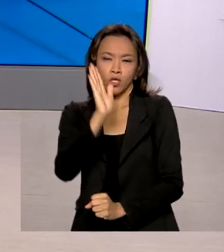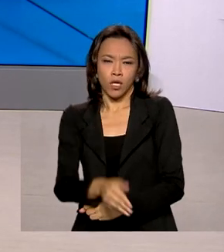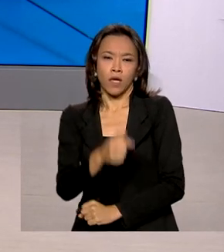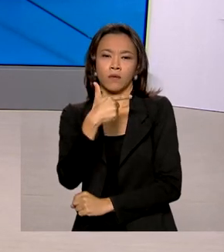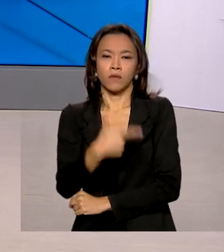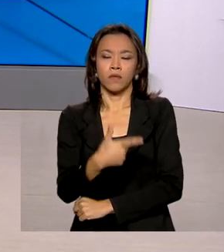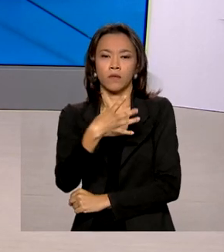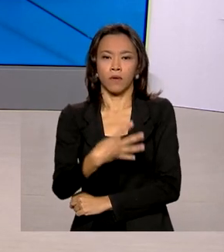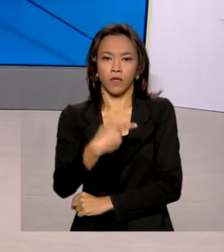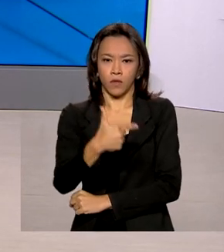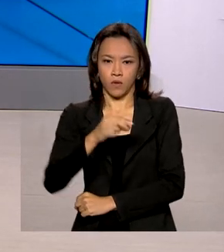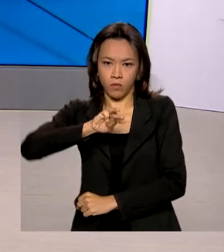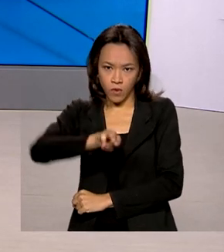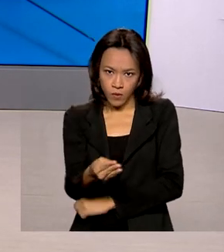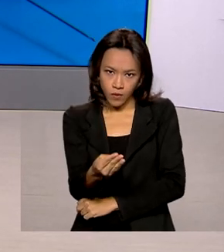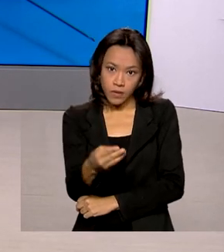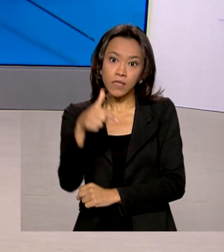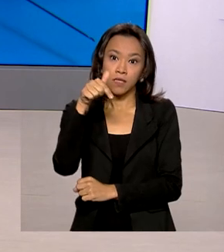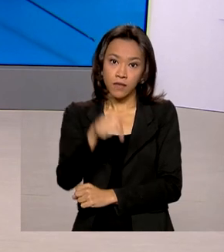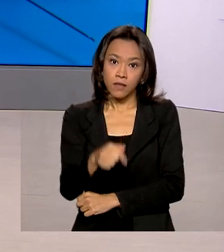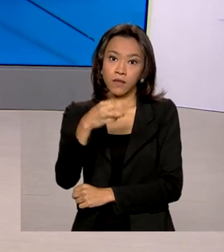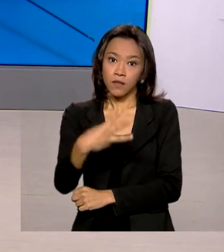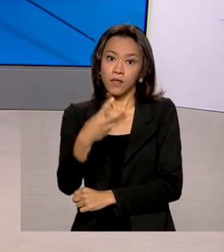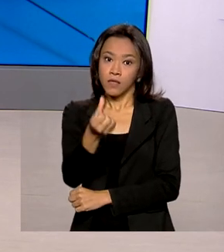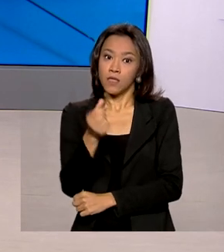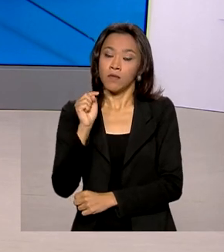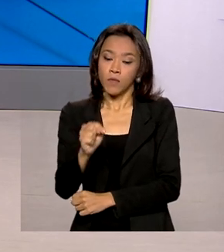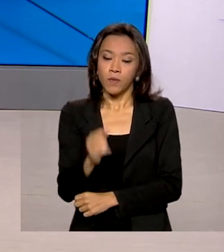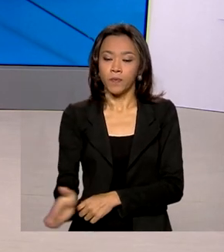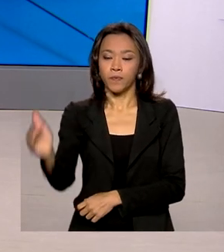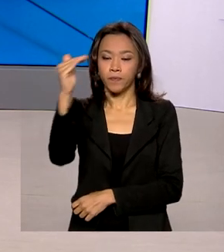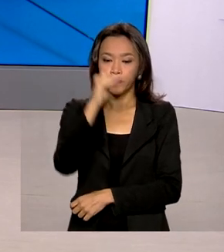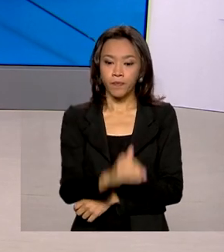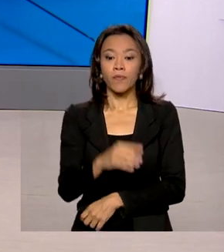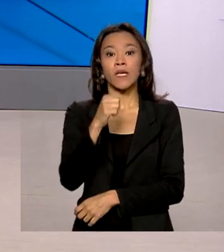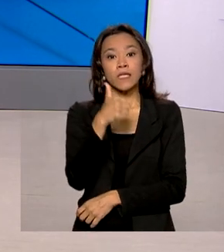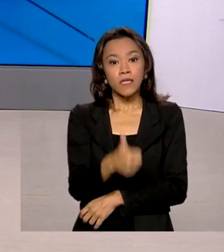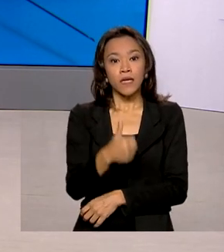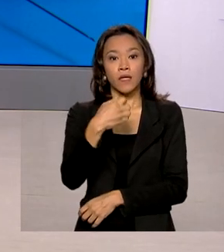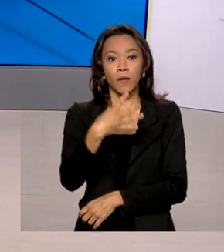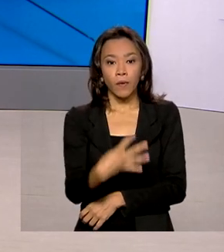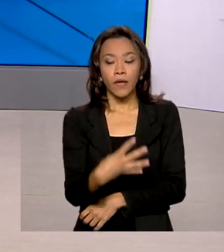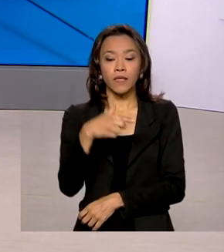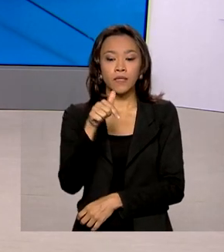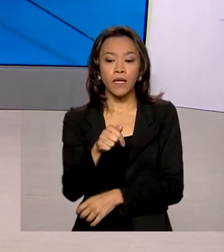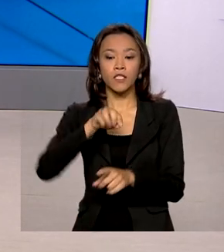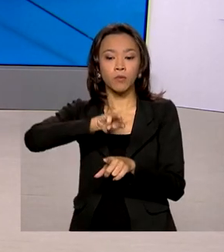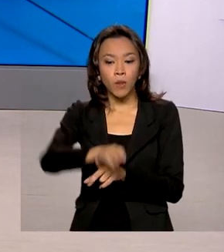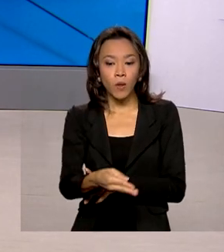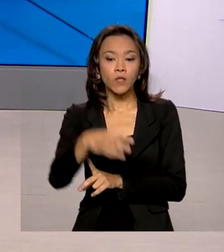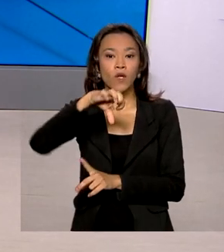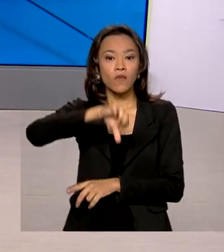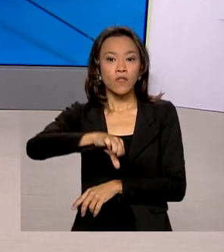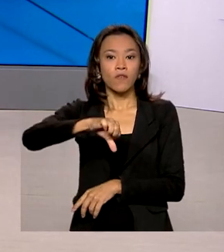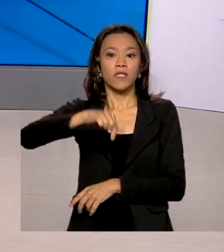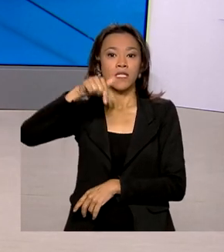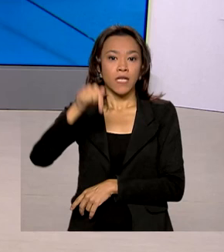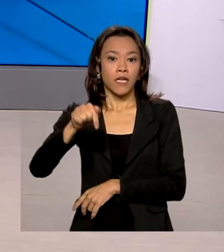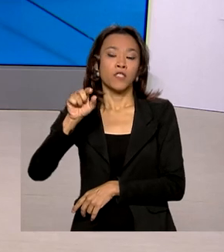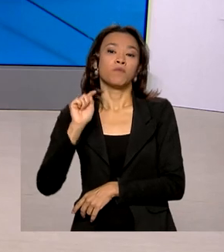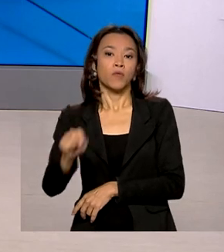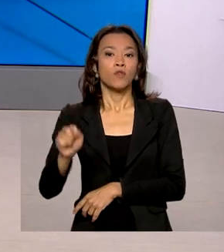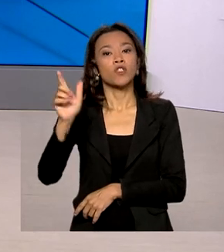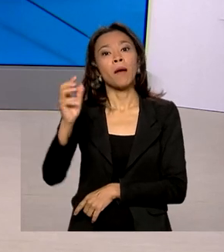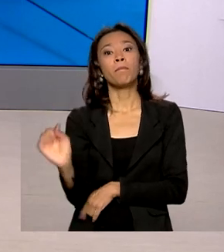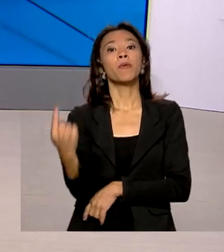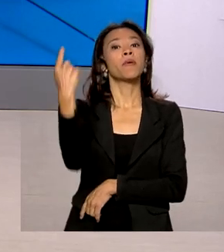milhões 736 mil. 147 milhões 997 mil pessoas tomaram aí a